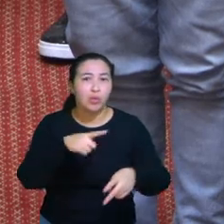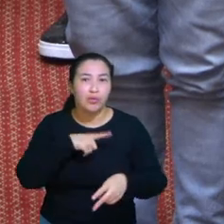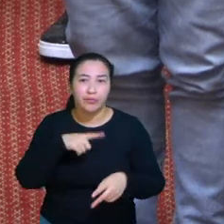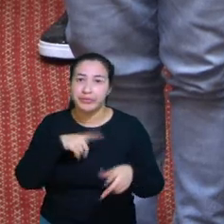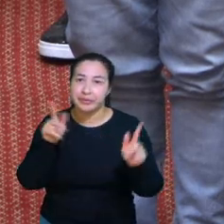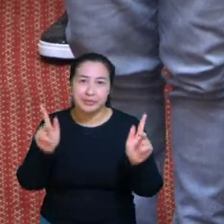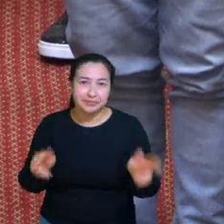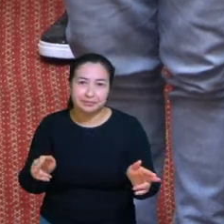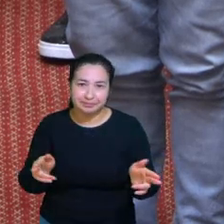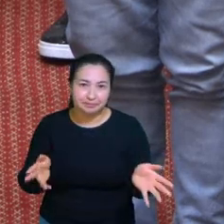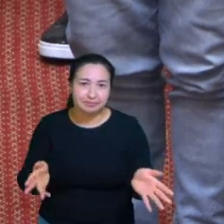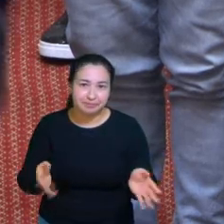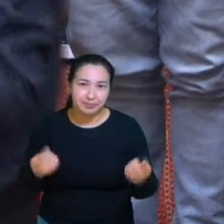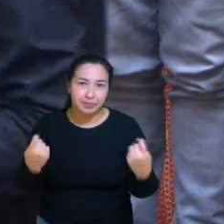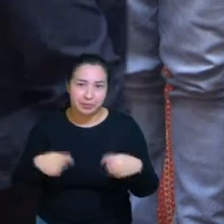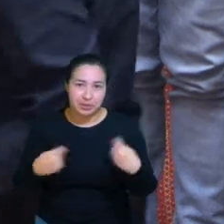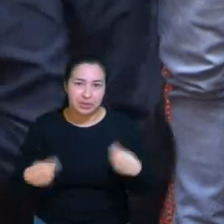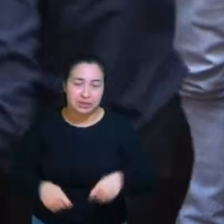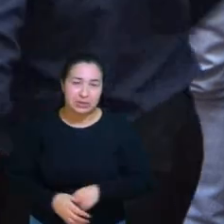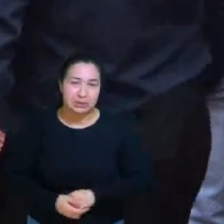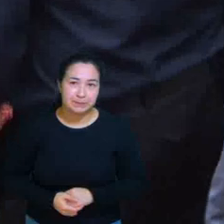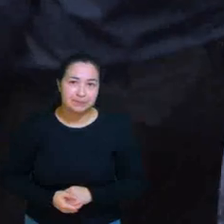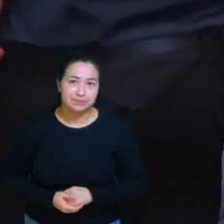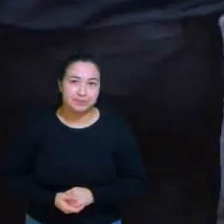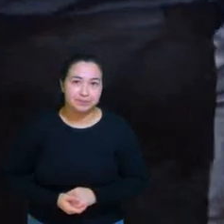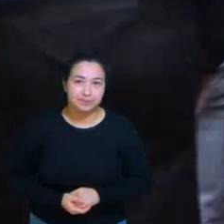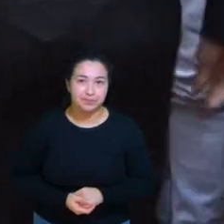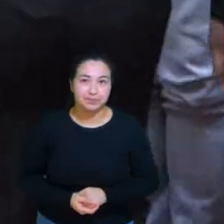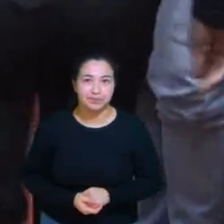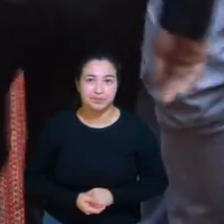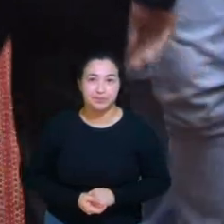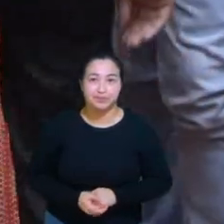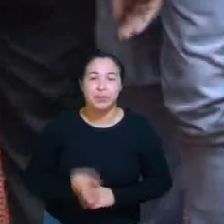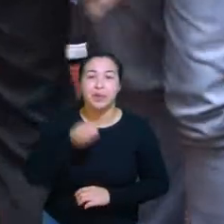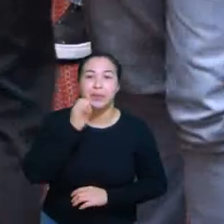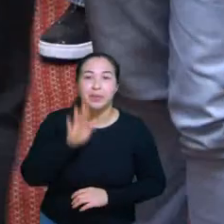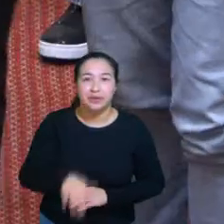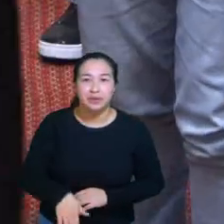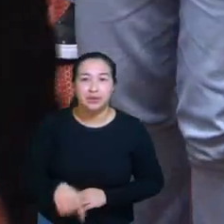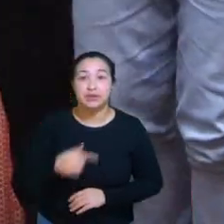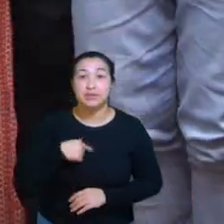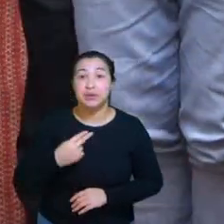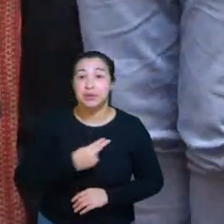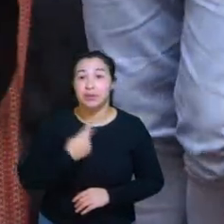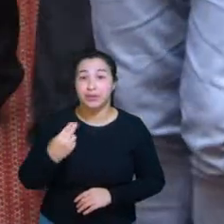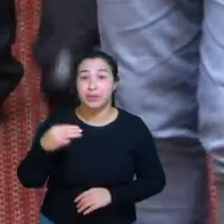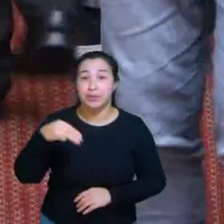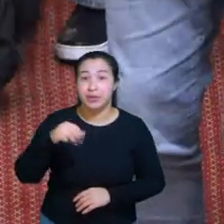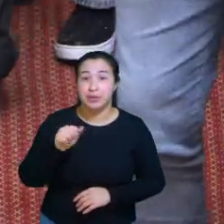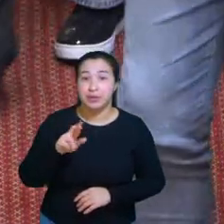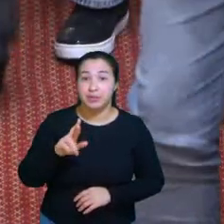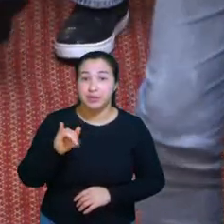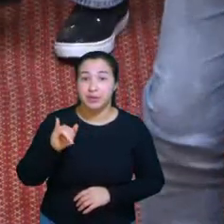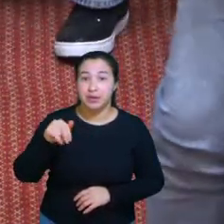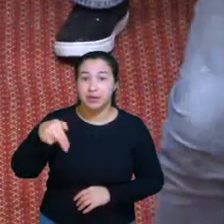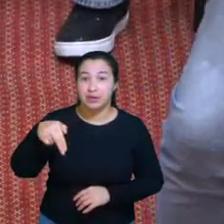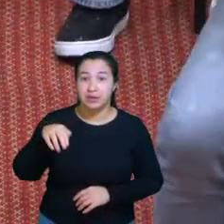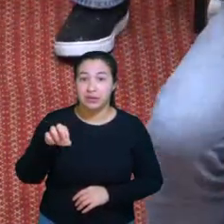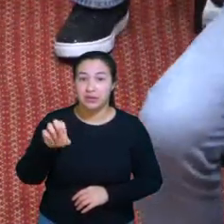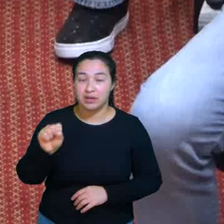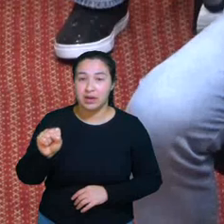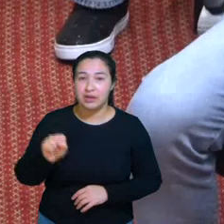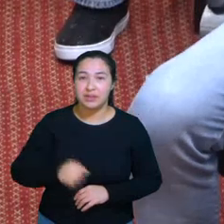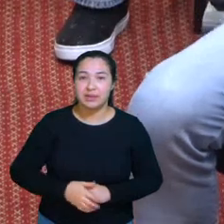questão ali para ser apontado Boa tarde eu sou a Marines da da educação da fecan que representa